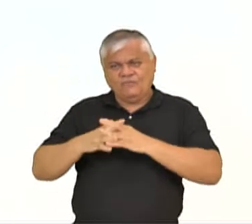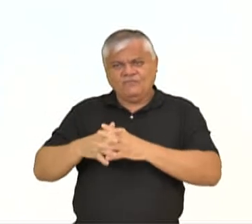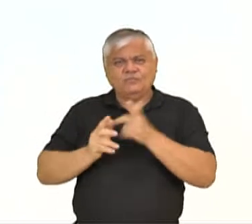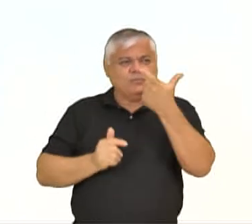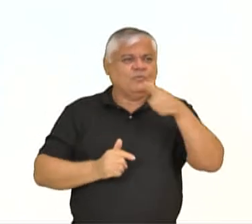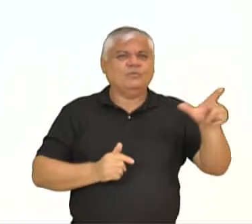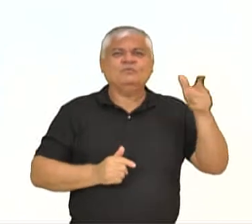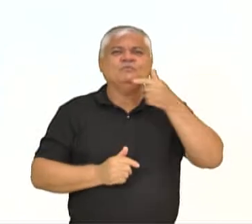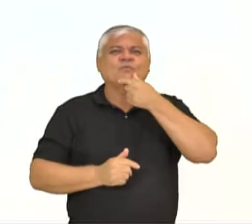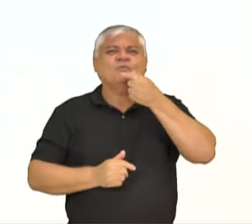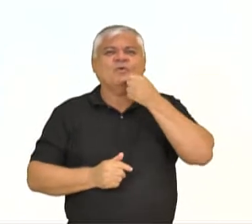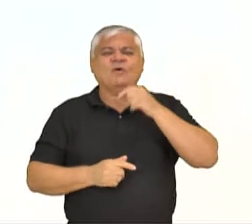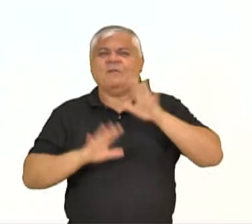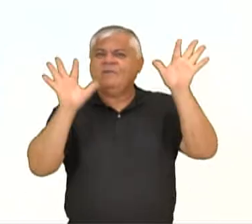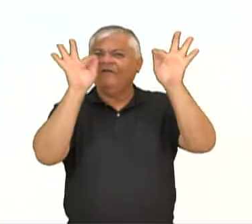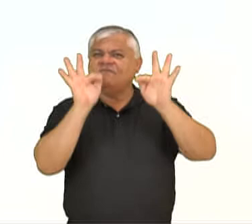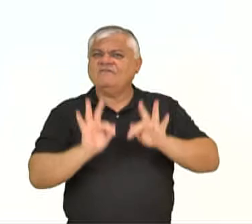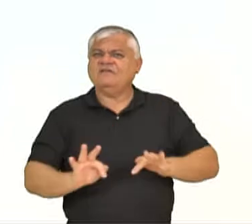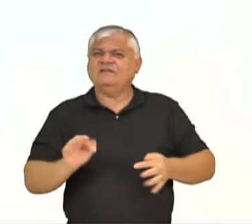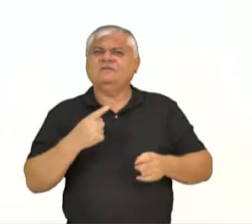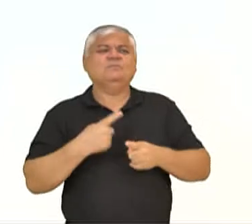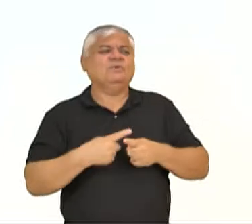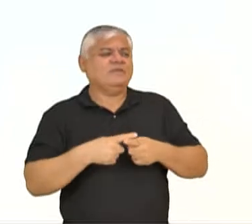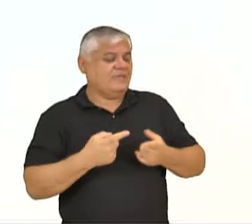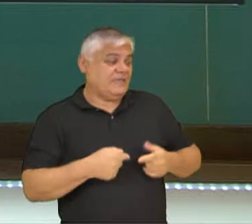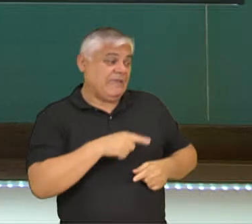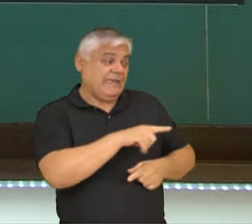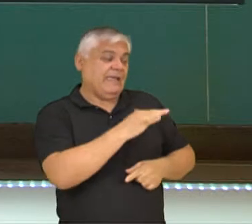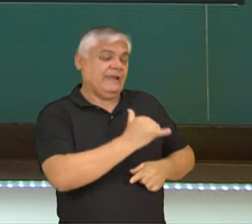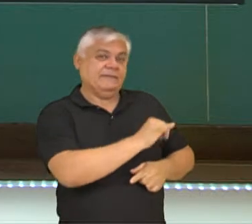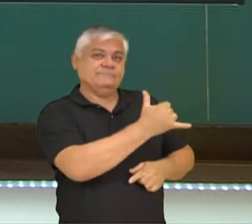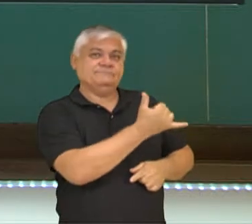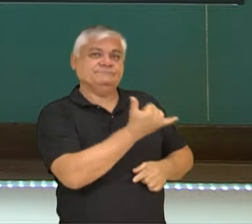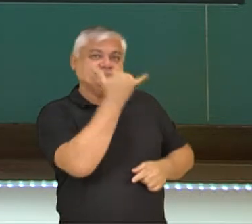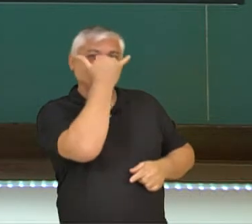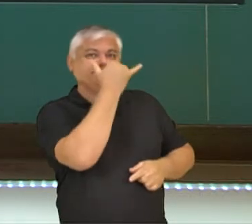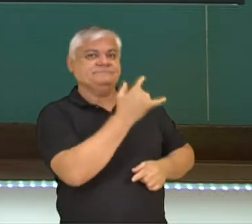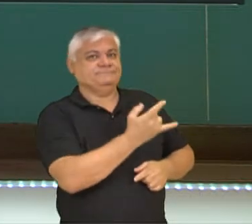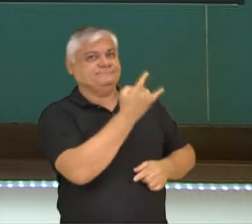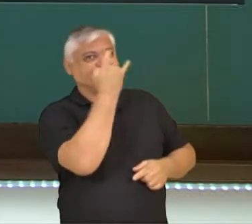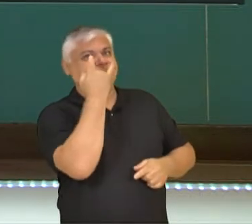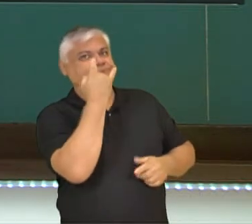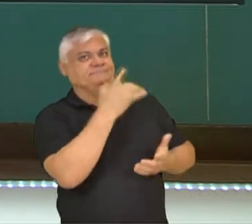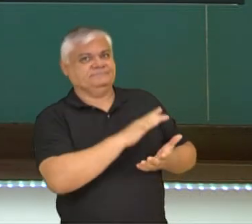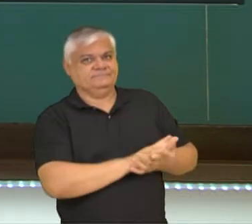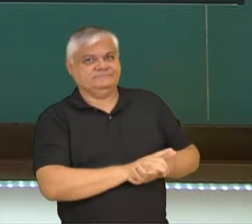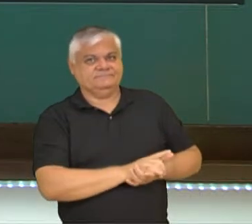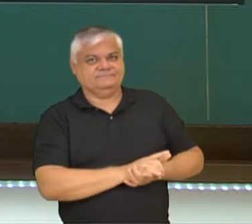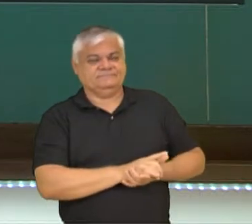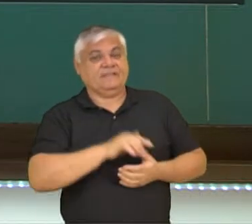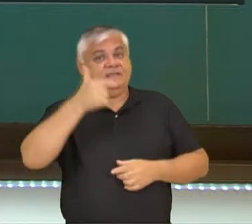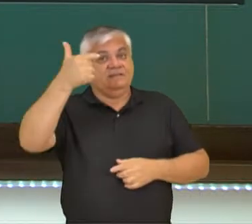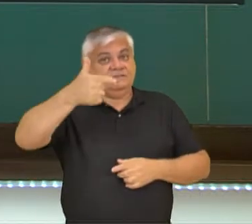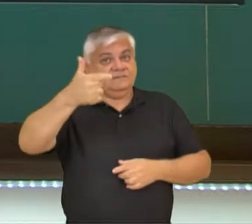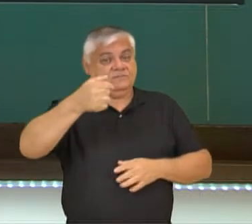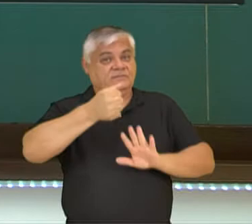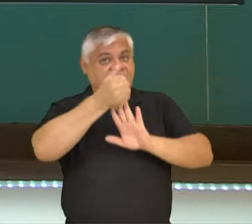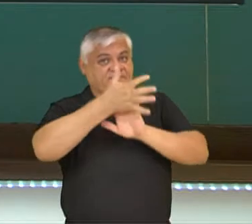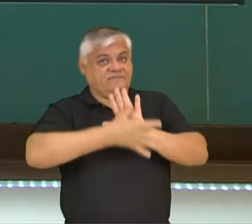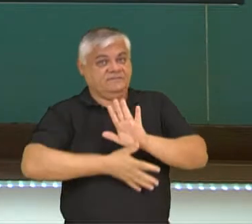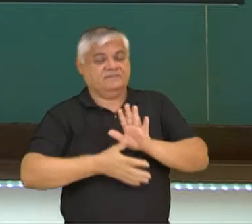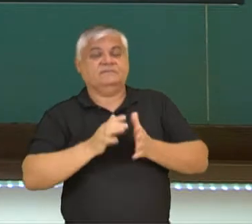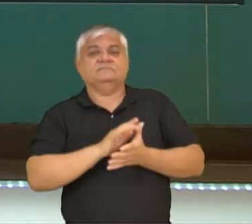outro. Não foram felizes. Por quê? Ela me enganava. Vamos para a segunda atividade